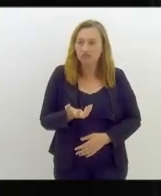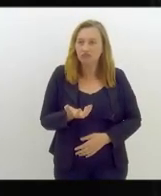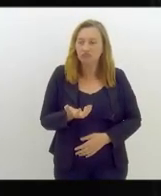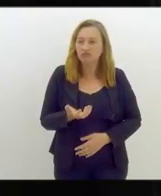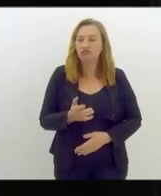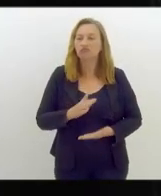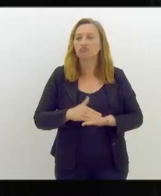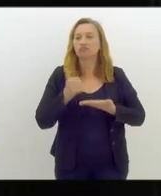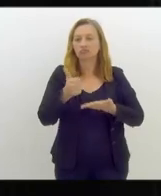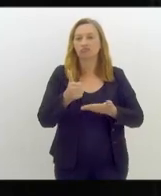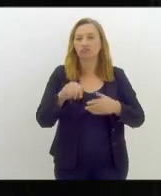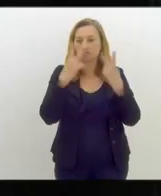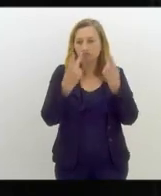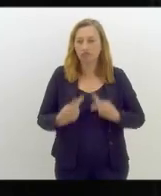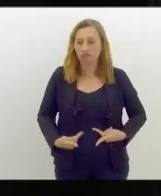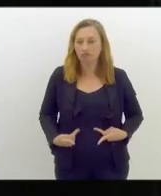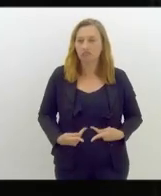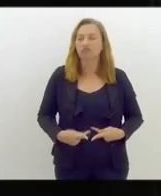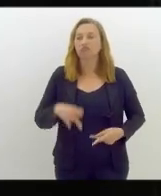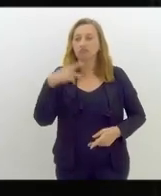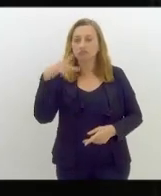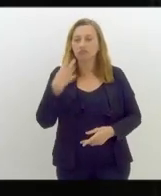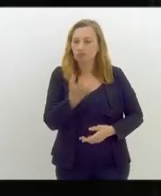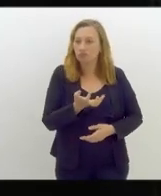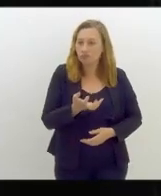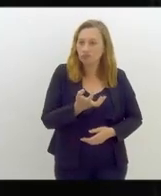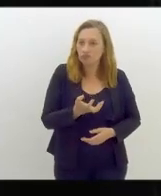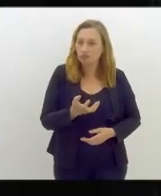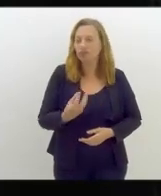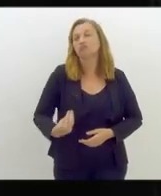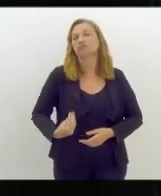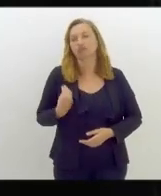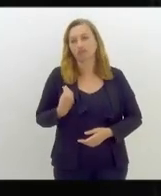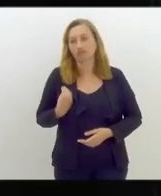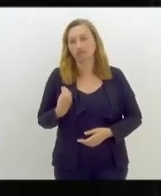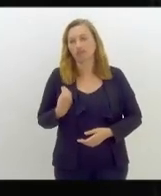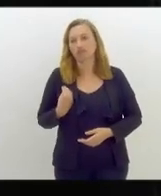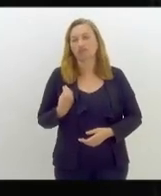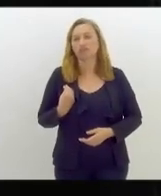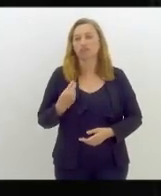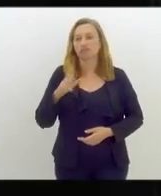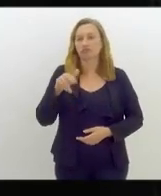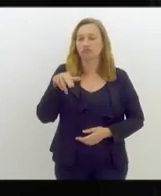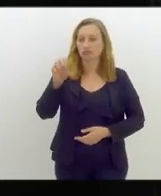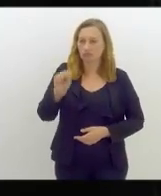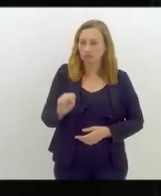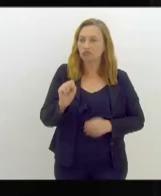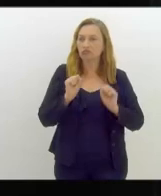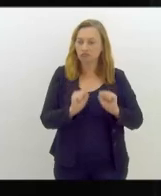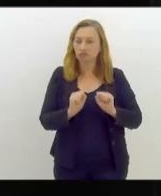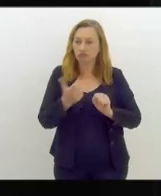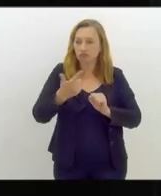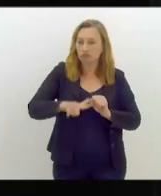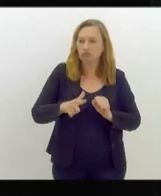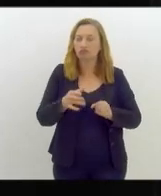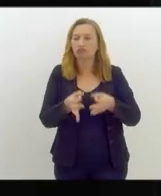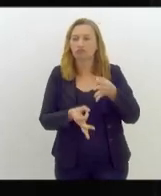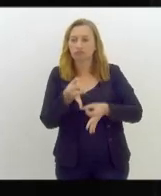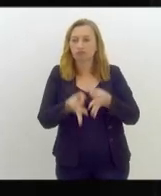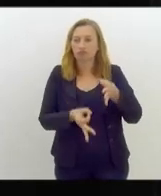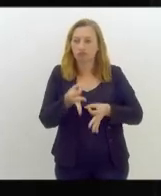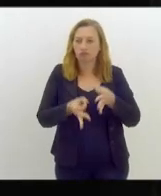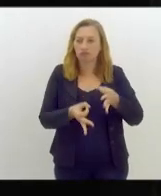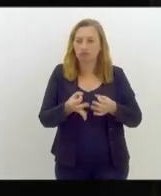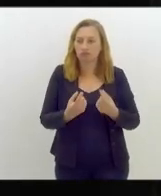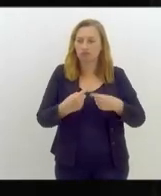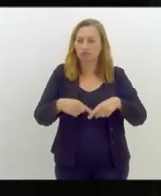garanta a dignidade humana. A política que queremos é a política da vida e que as urnas possam fazer de novo justiça